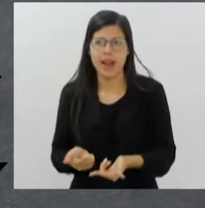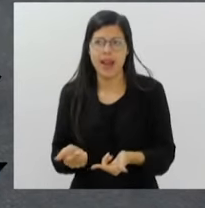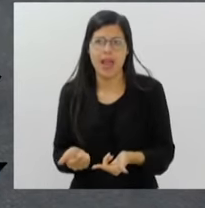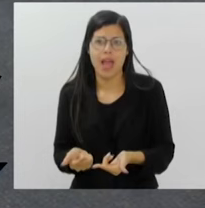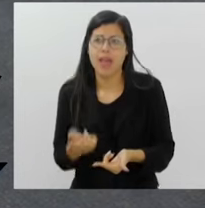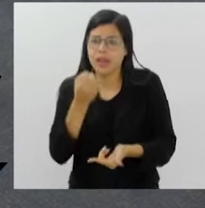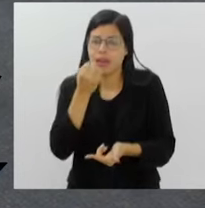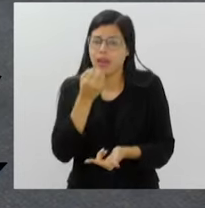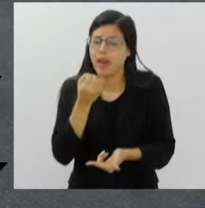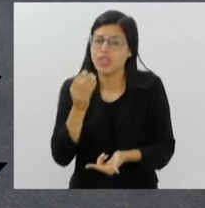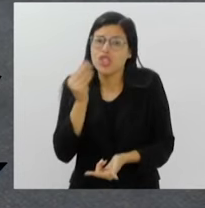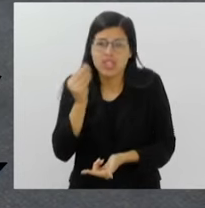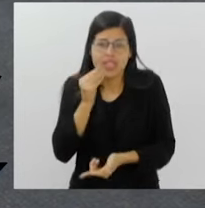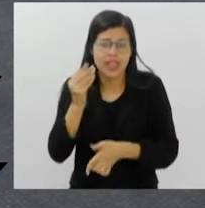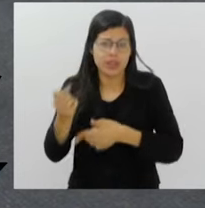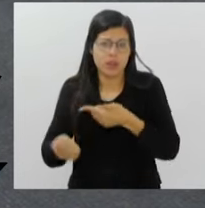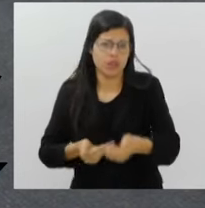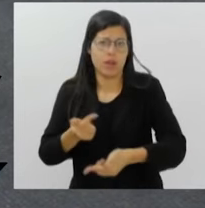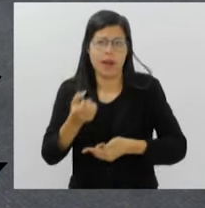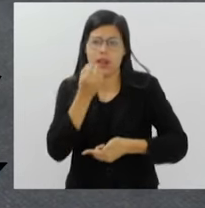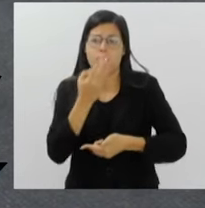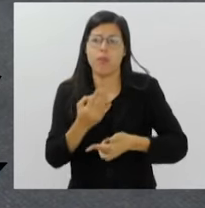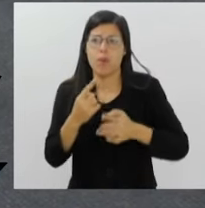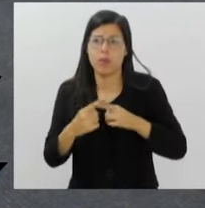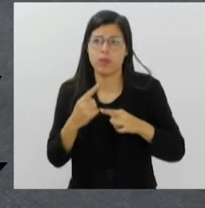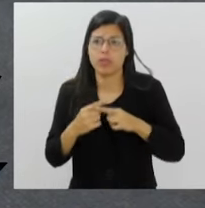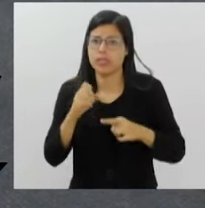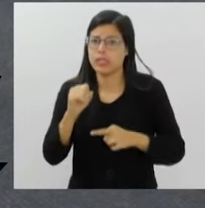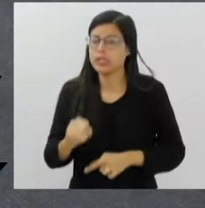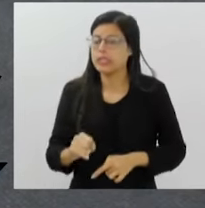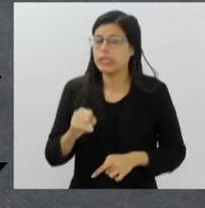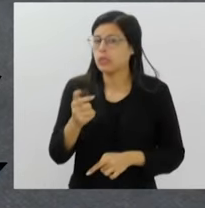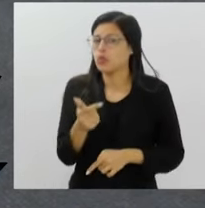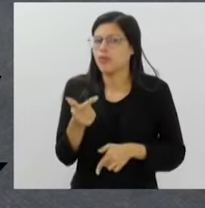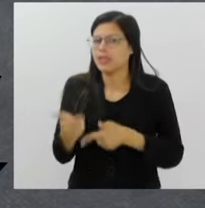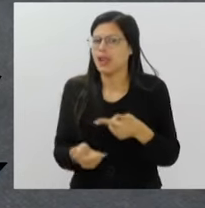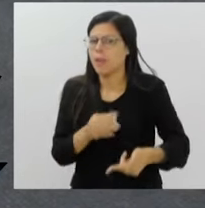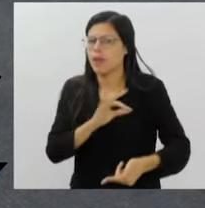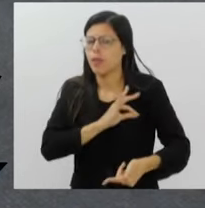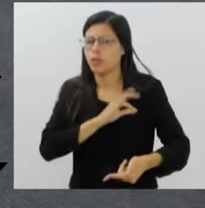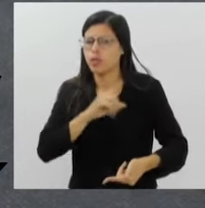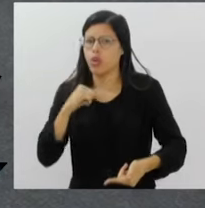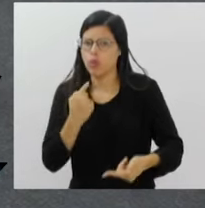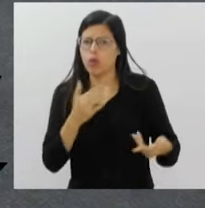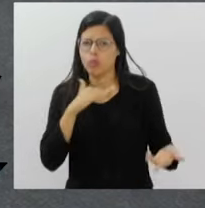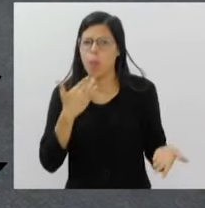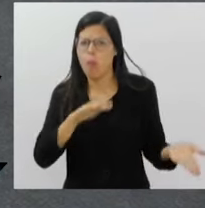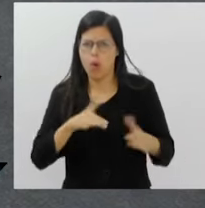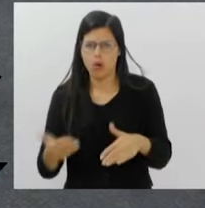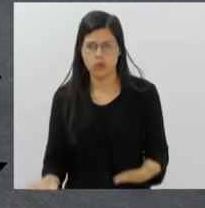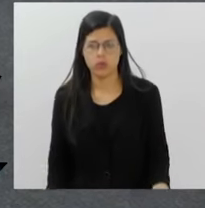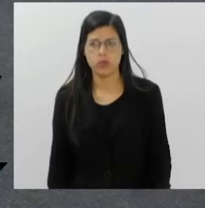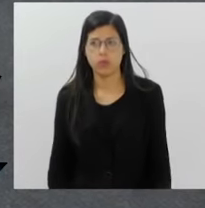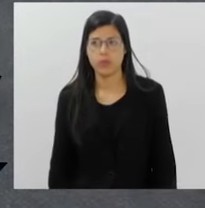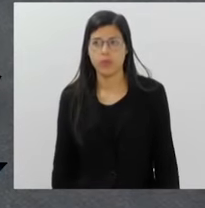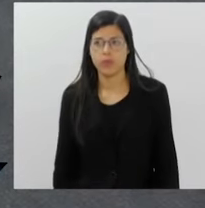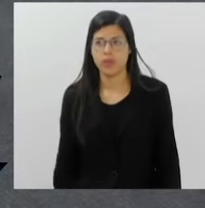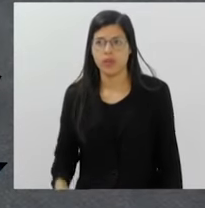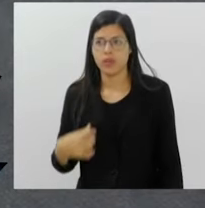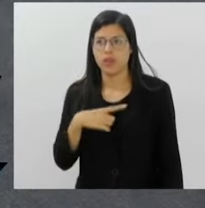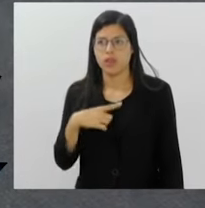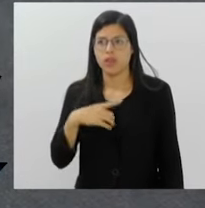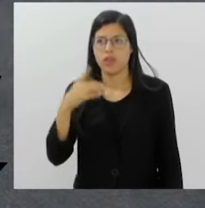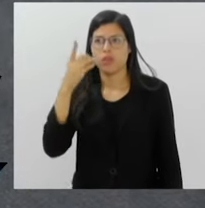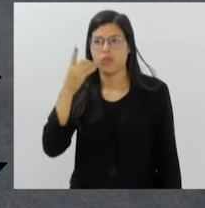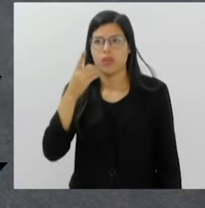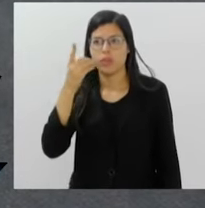enxugando gelo. Senão estaríamos mortos. Teve um deputado aí, que eu fui falar isso, que a polícia estava enxugando gelo. Ele duvidou, o coronel falou,